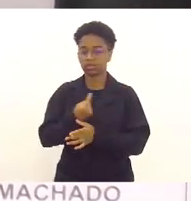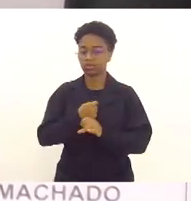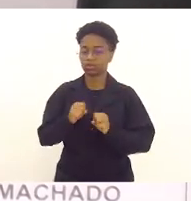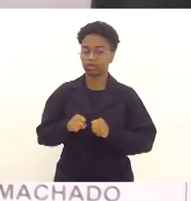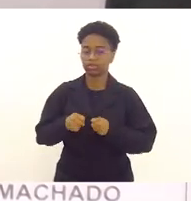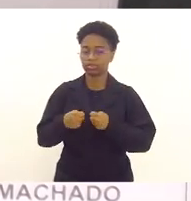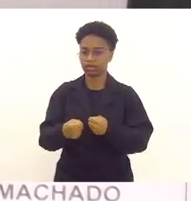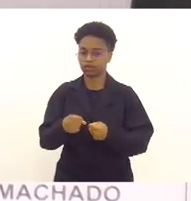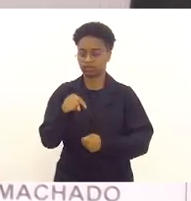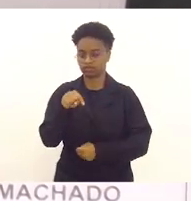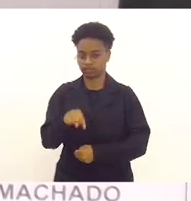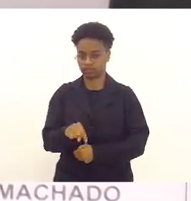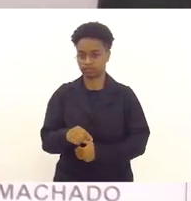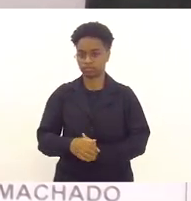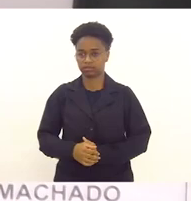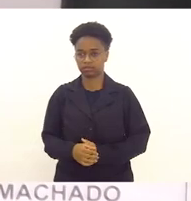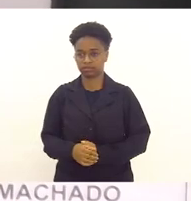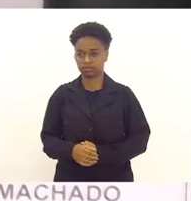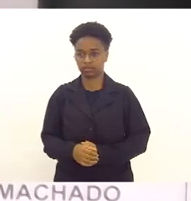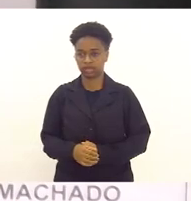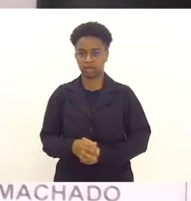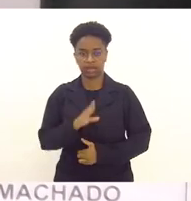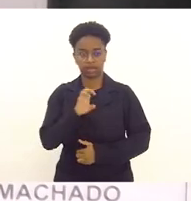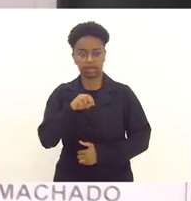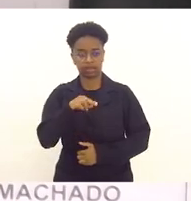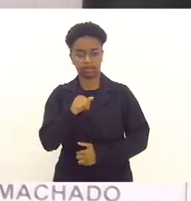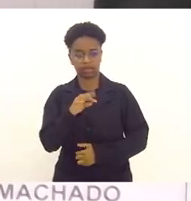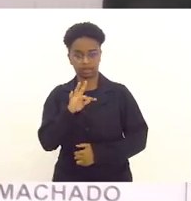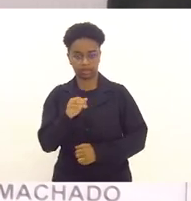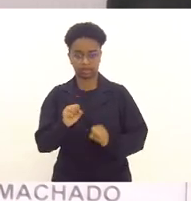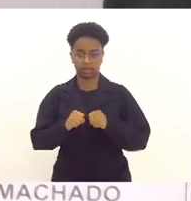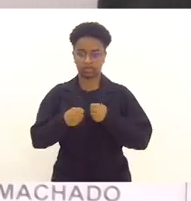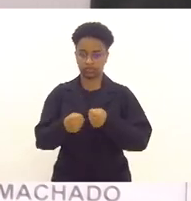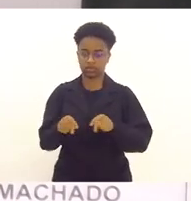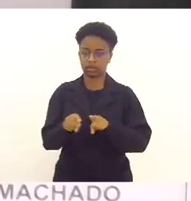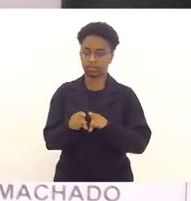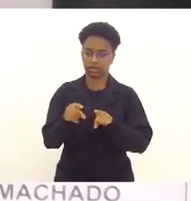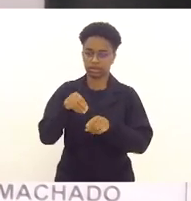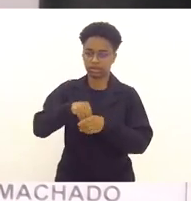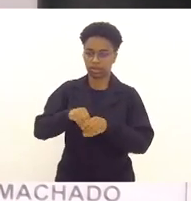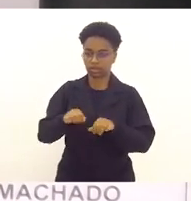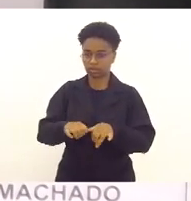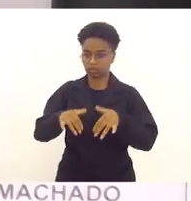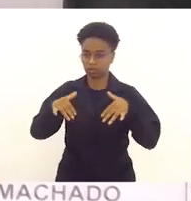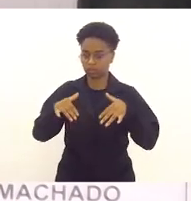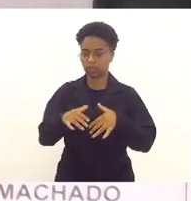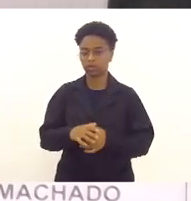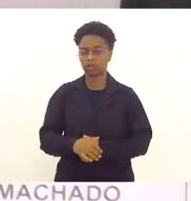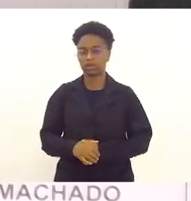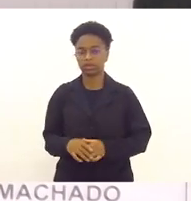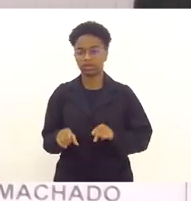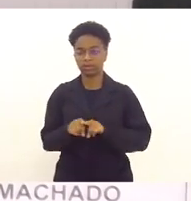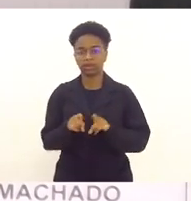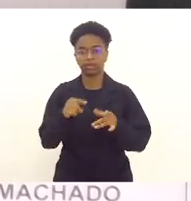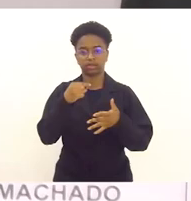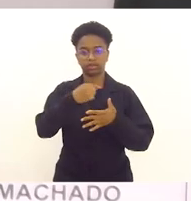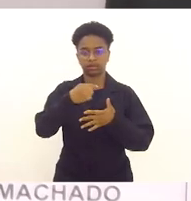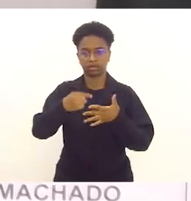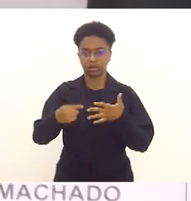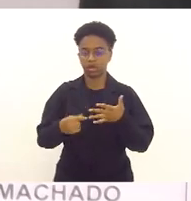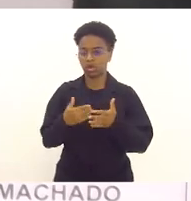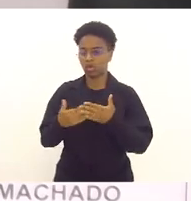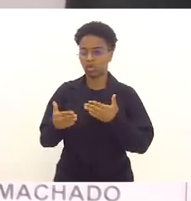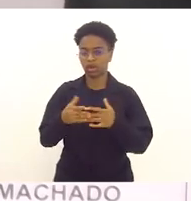né Por Renata dentro do plenário da casa todas essas questões de qualquer